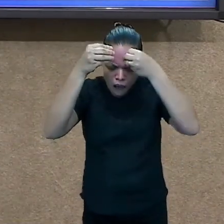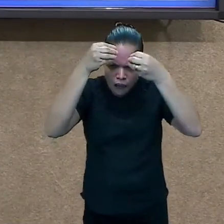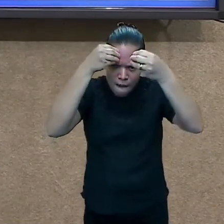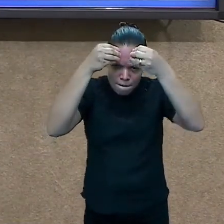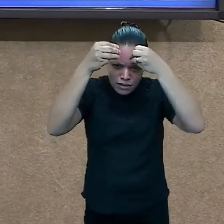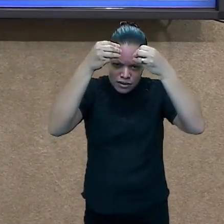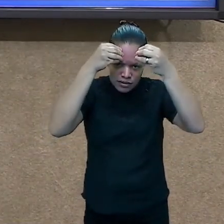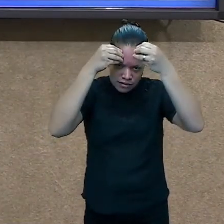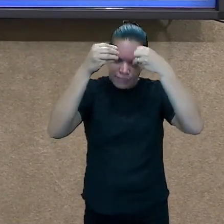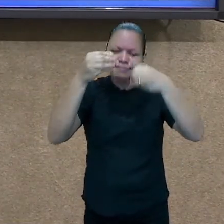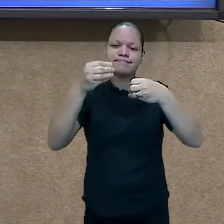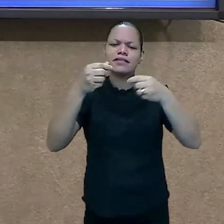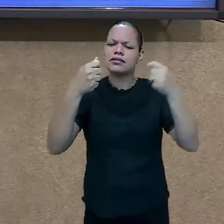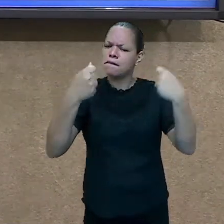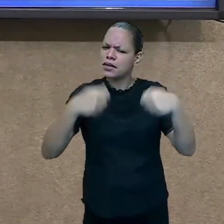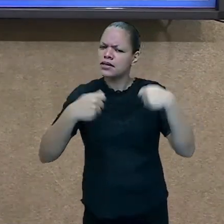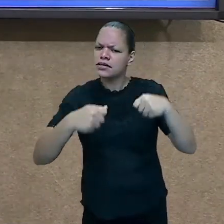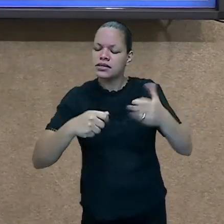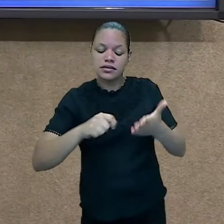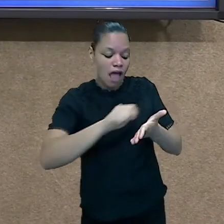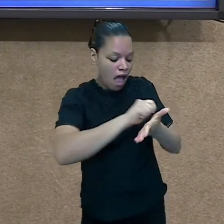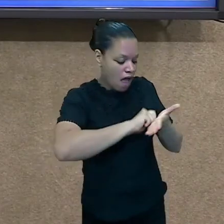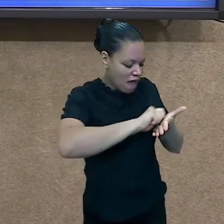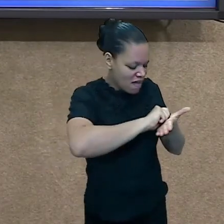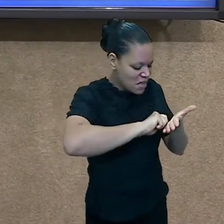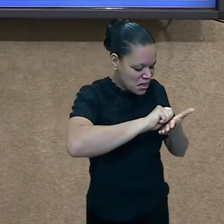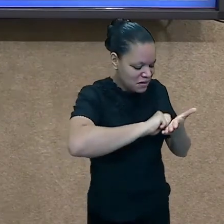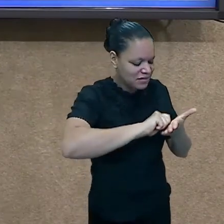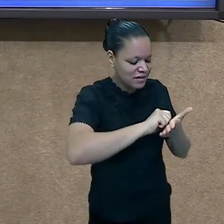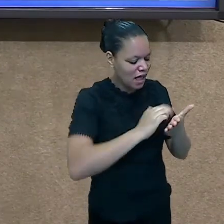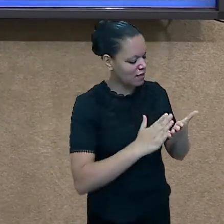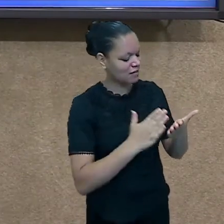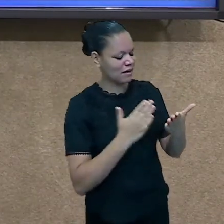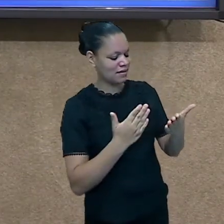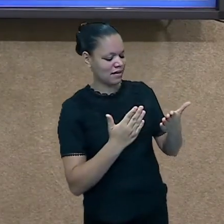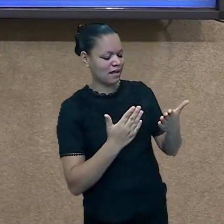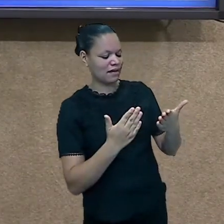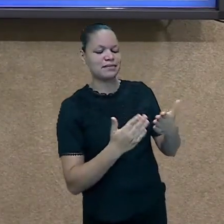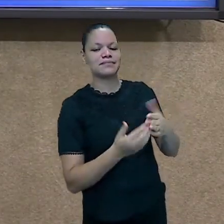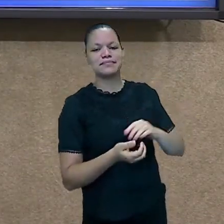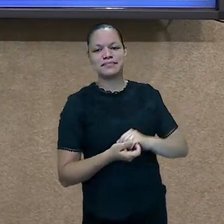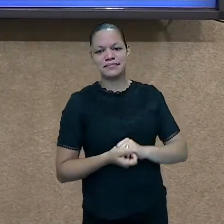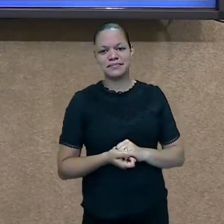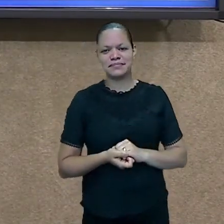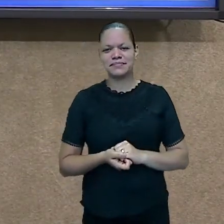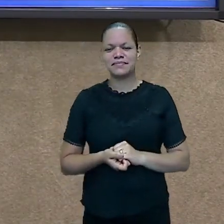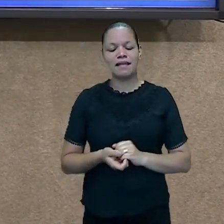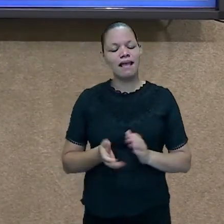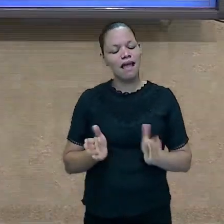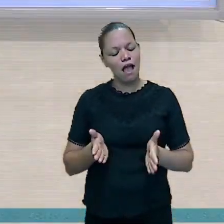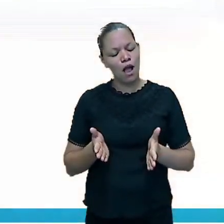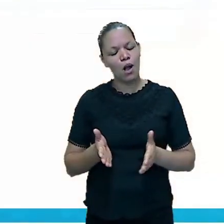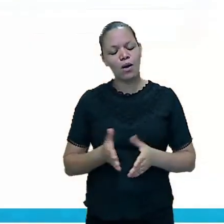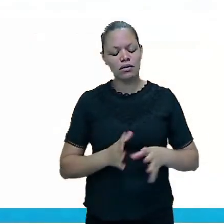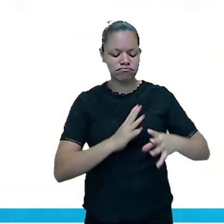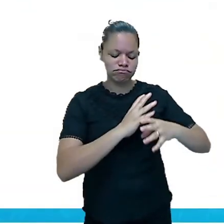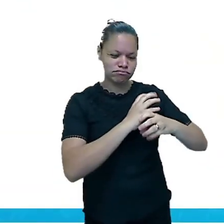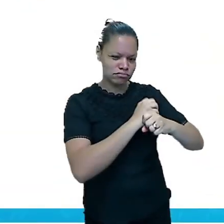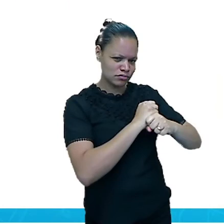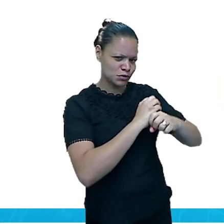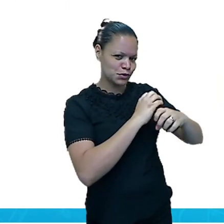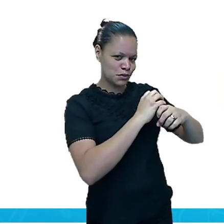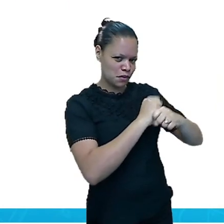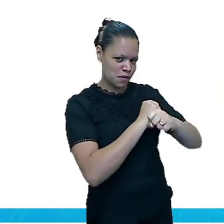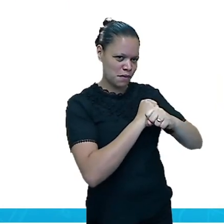Mas é bom sempre anotar para que você não se esqueça. E a ideia agora de somar, que é mais fácil. Nós temos